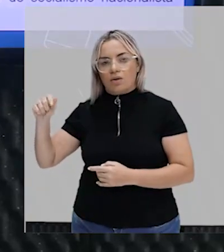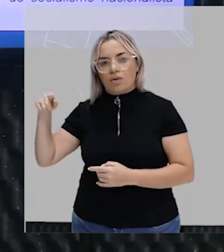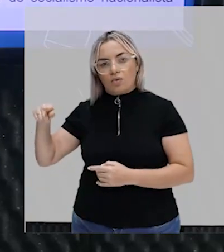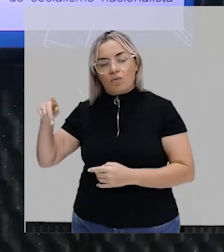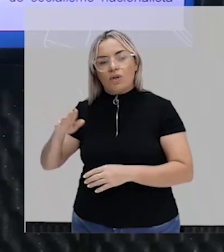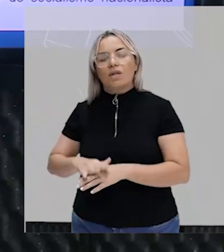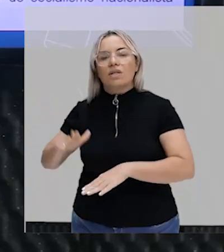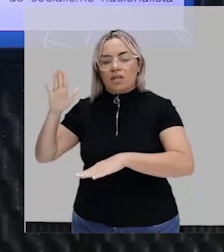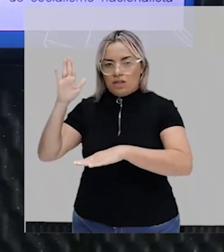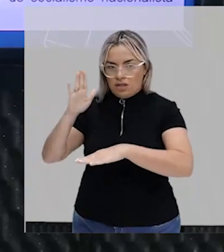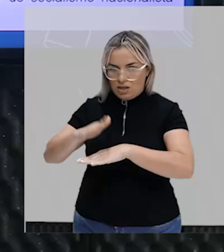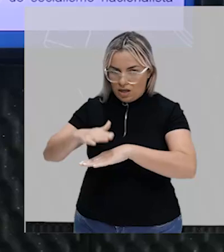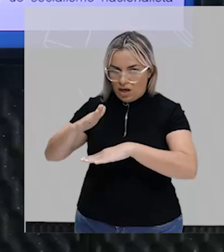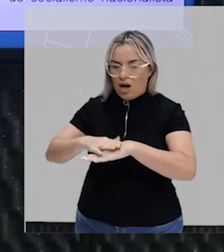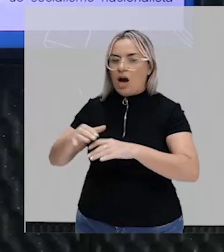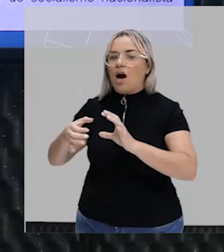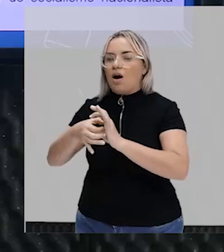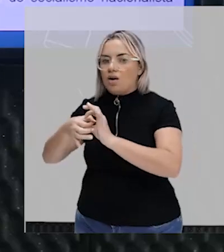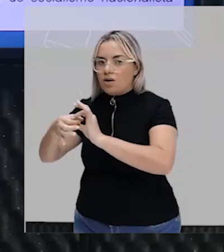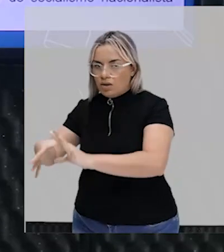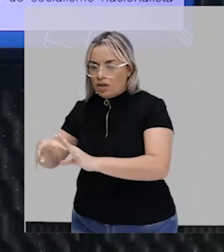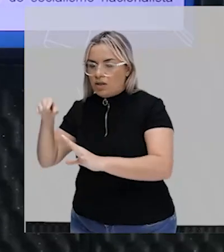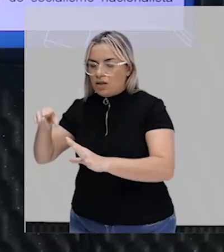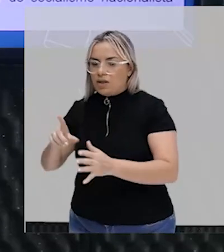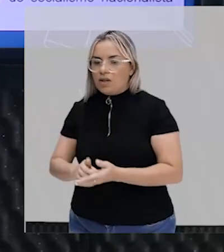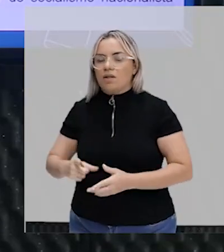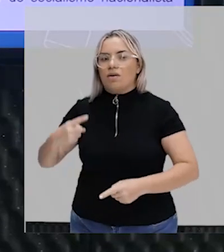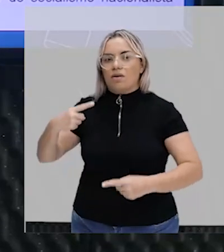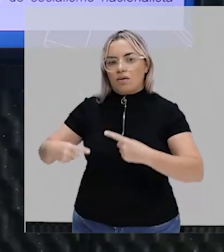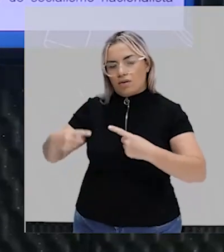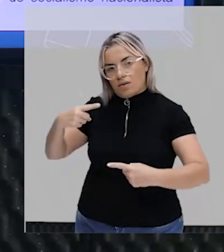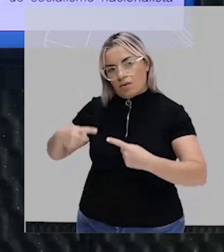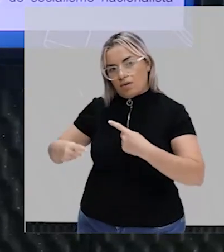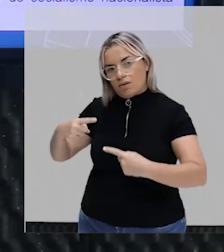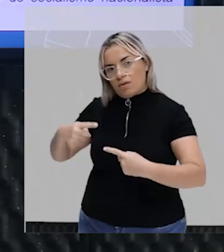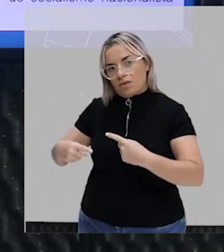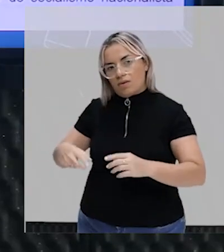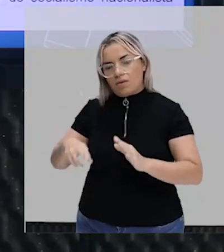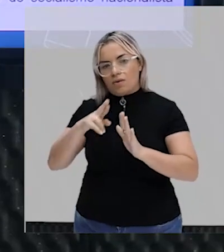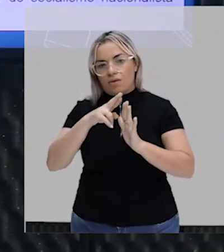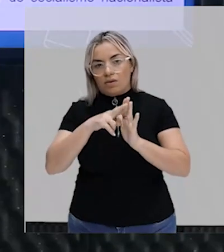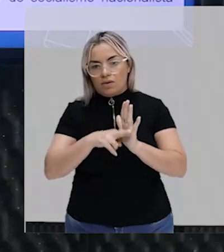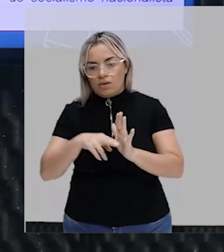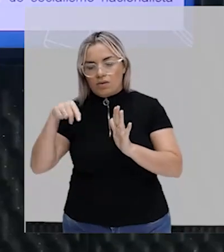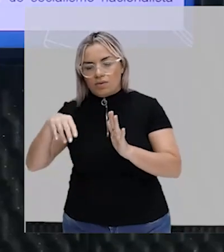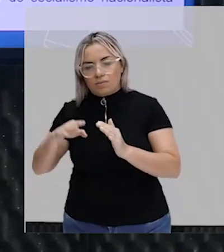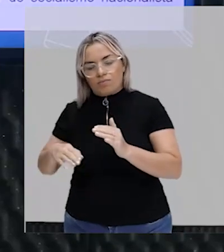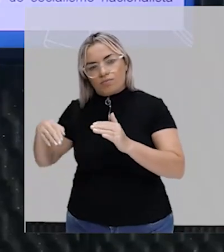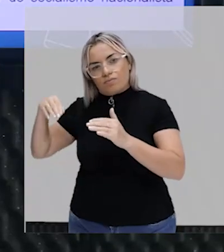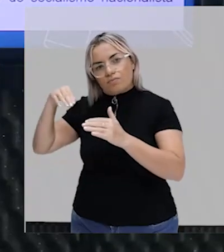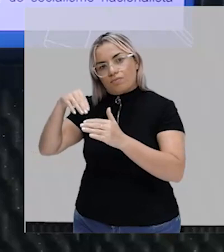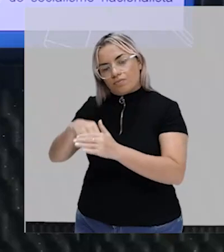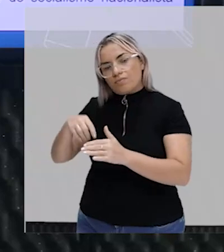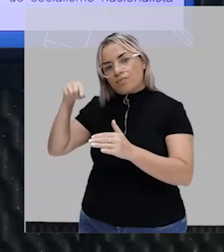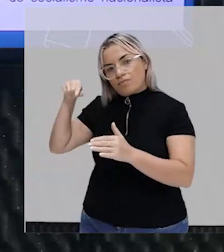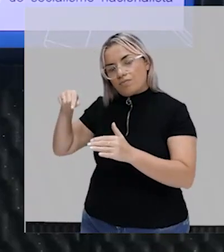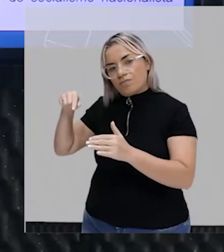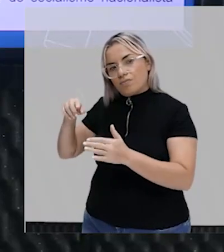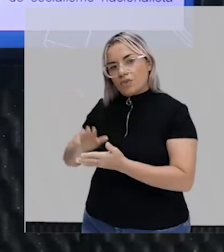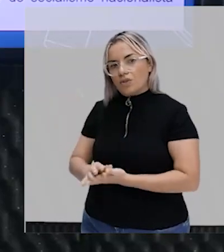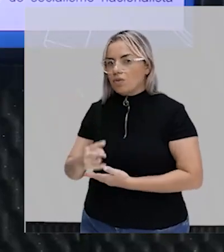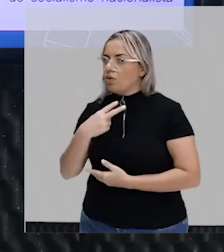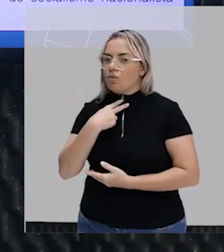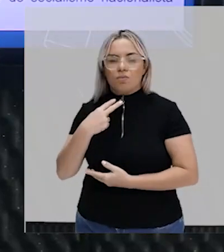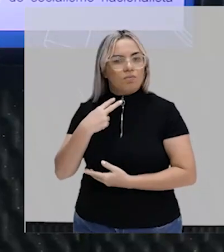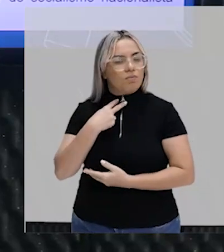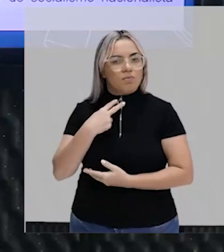seus regramentos internos, ou seja, as pessoas ali, Barcelona, tem seu regramento interno. Só que estes regramentos não podem, em